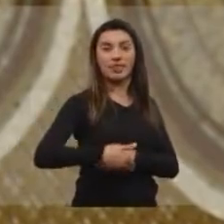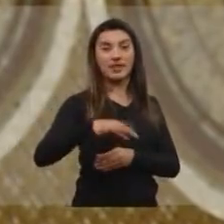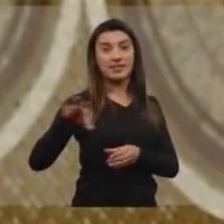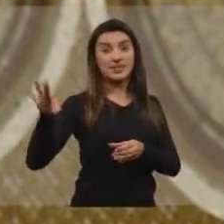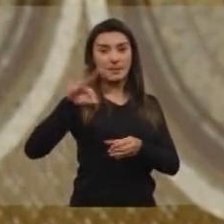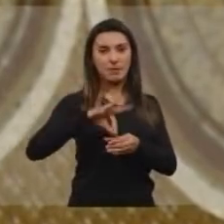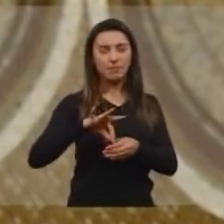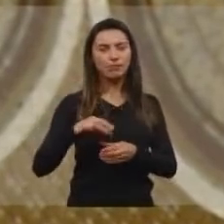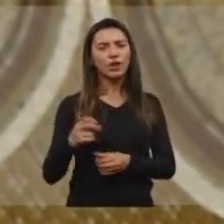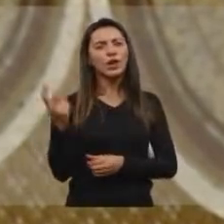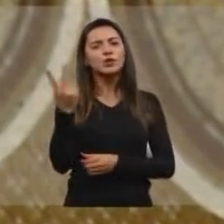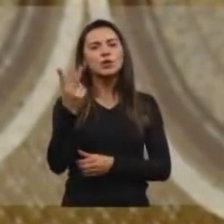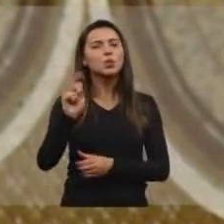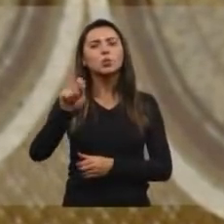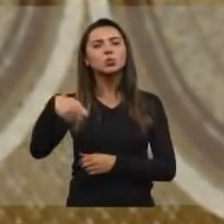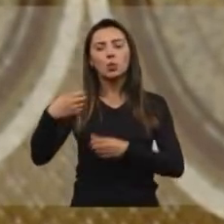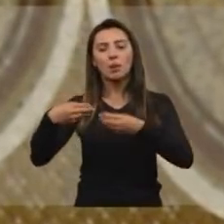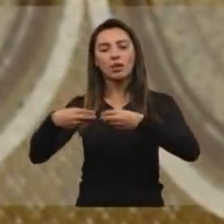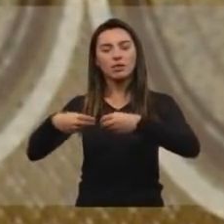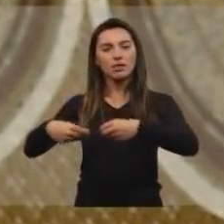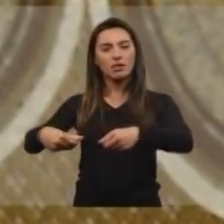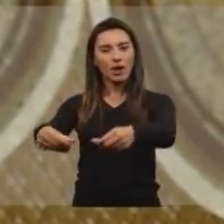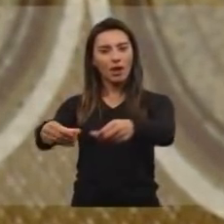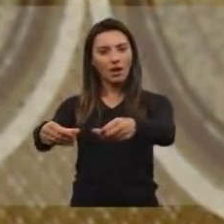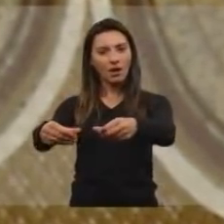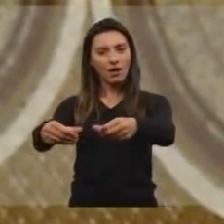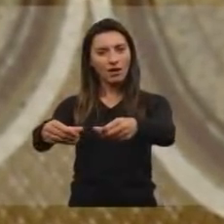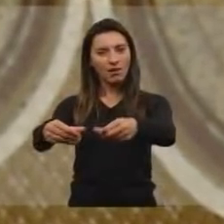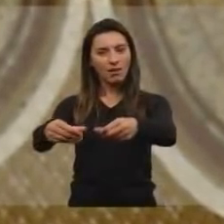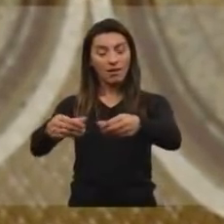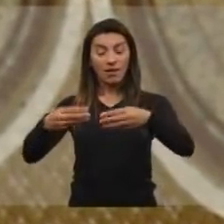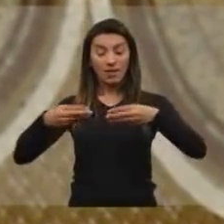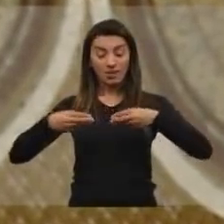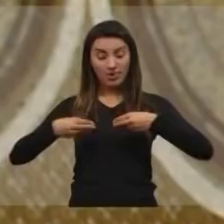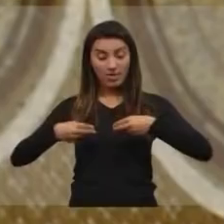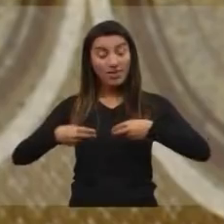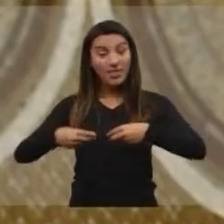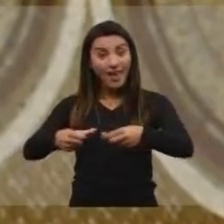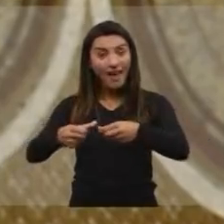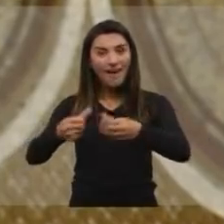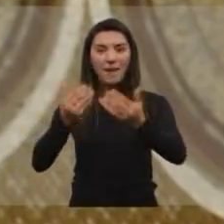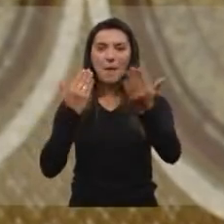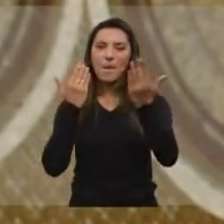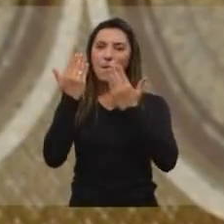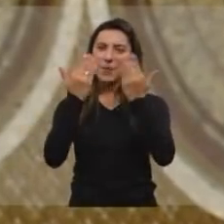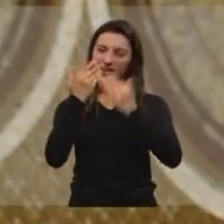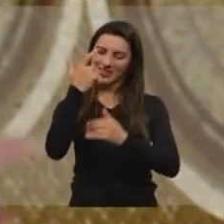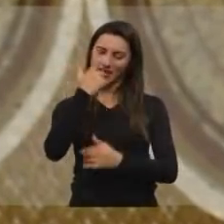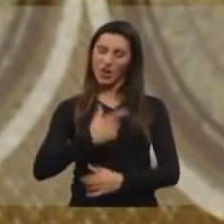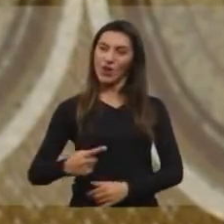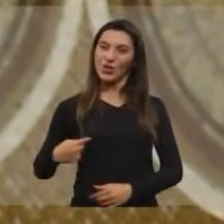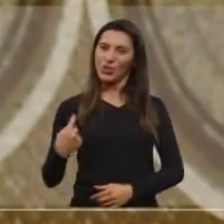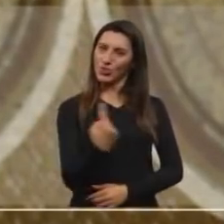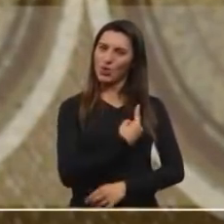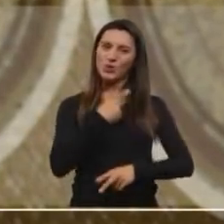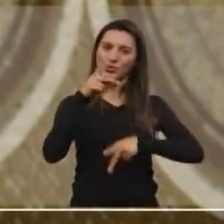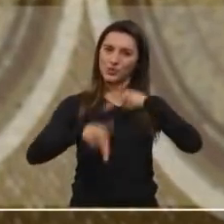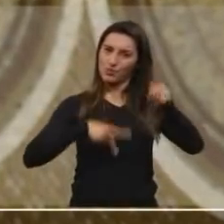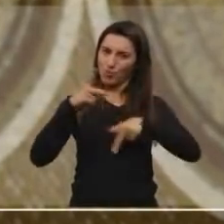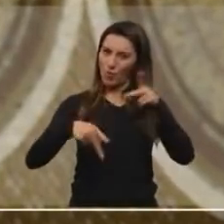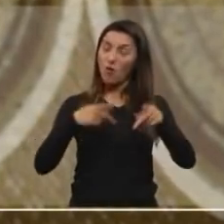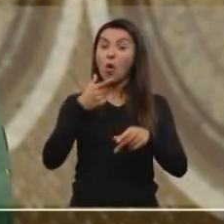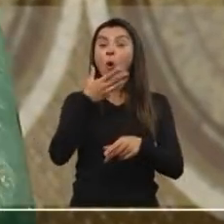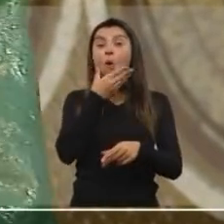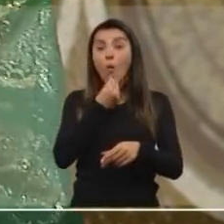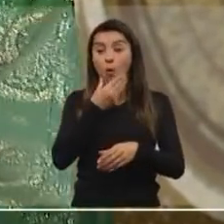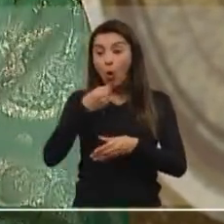segunda parte o terreno é isso somos nós e aqui nós sabemos 3 tipos eu hoje